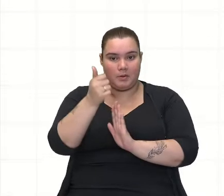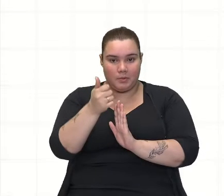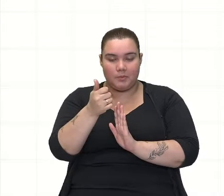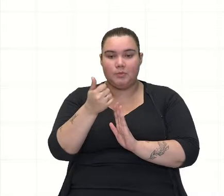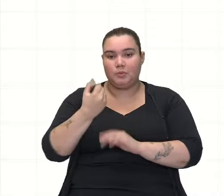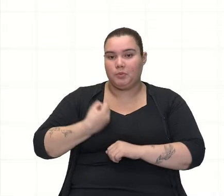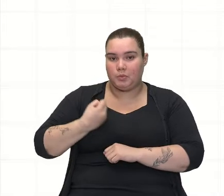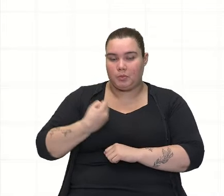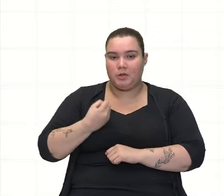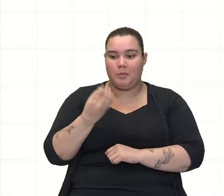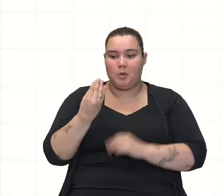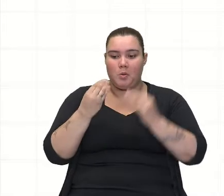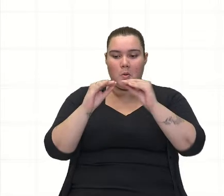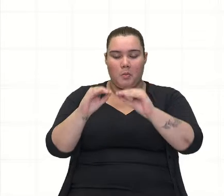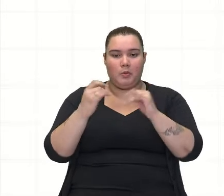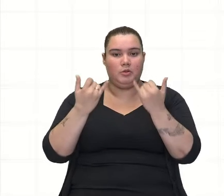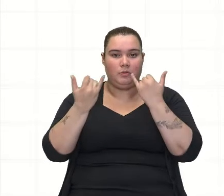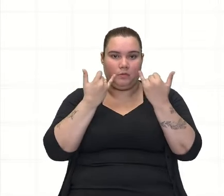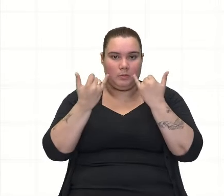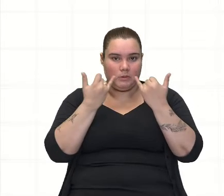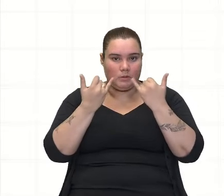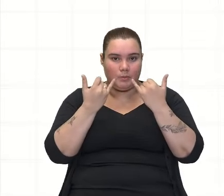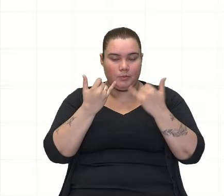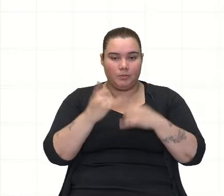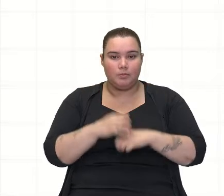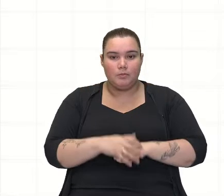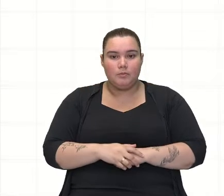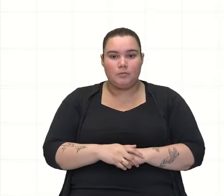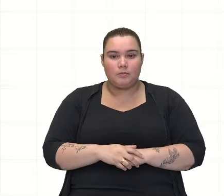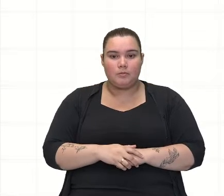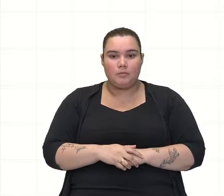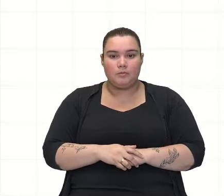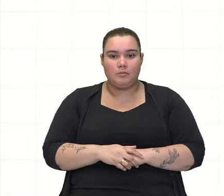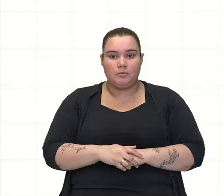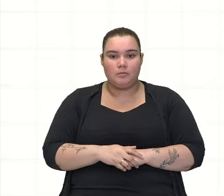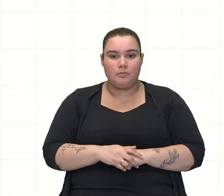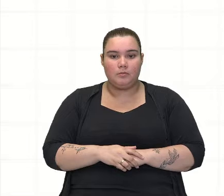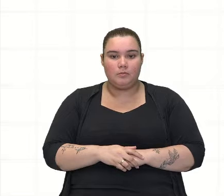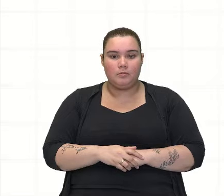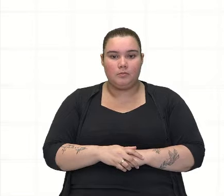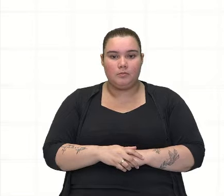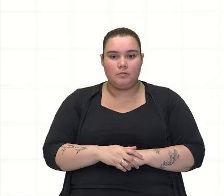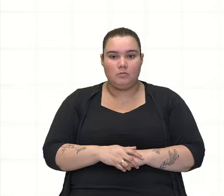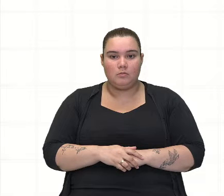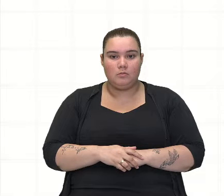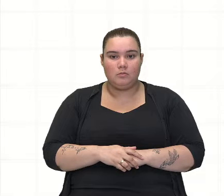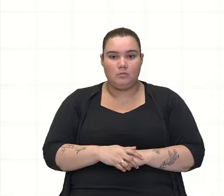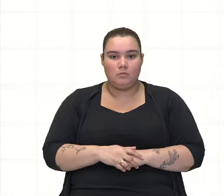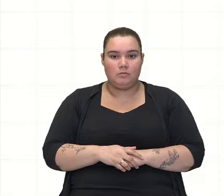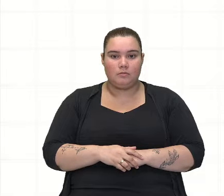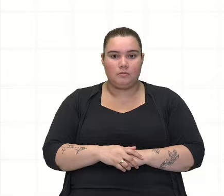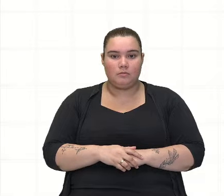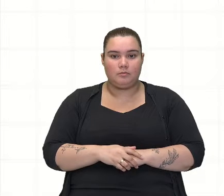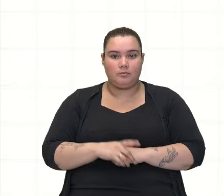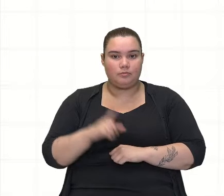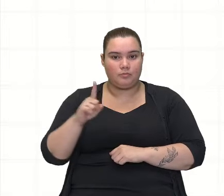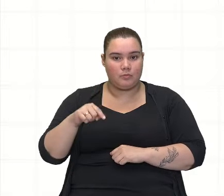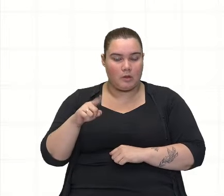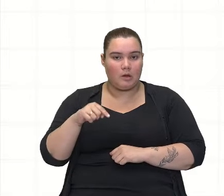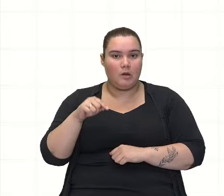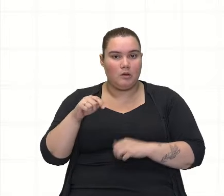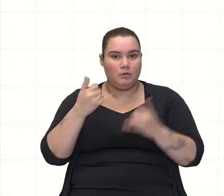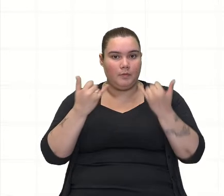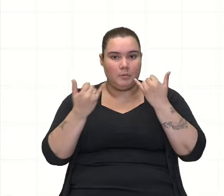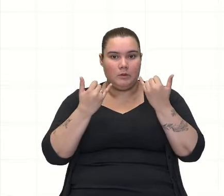primeiro número que aparece aqui na nossa coordenada, né? Que é o nosso, aqui,